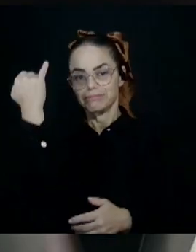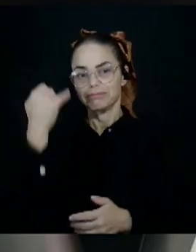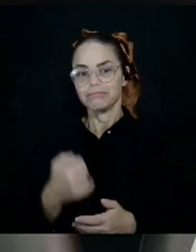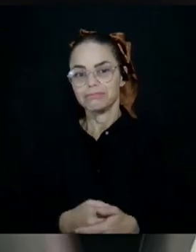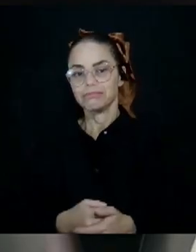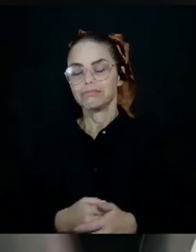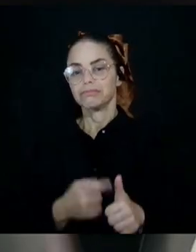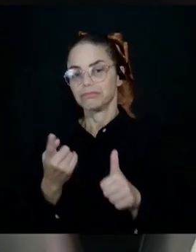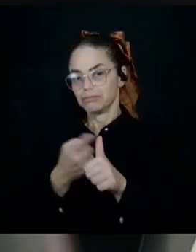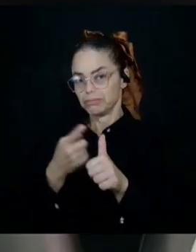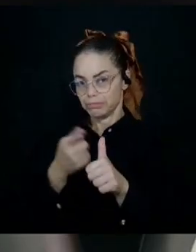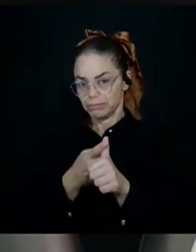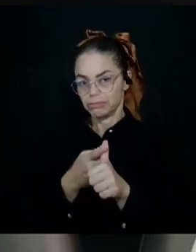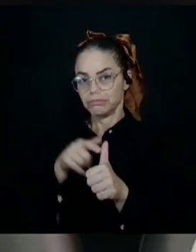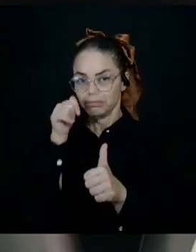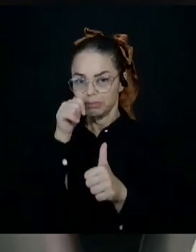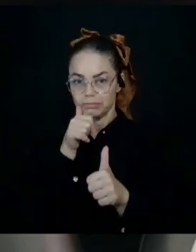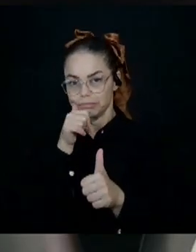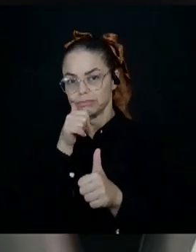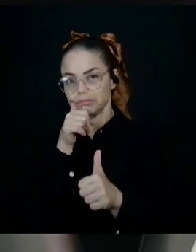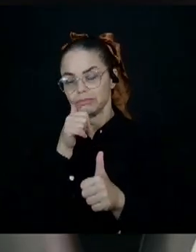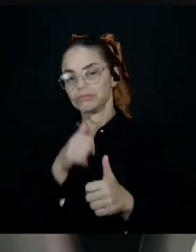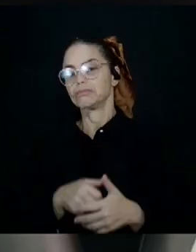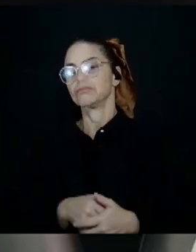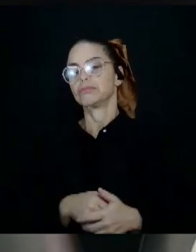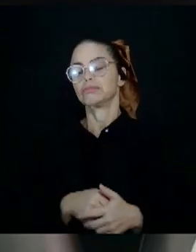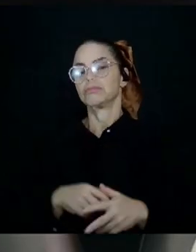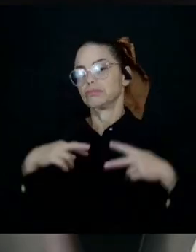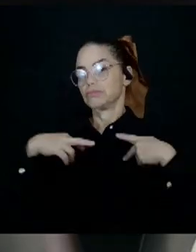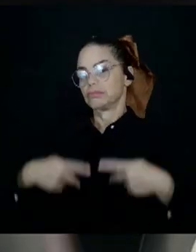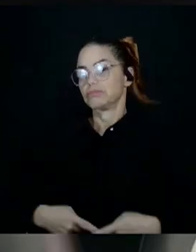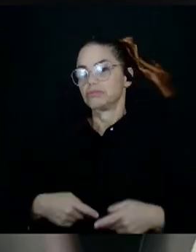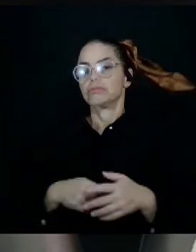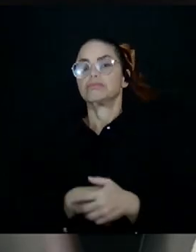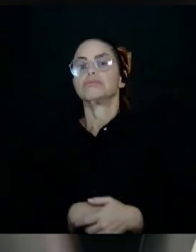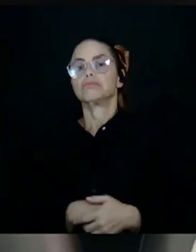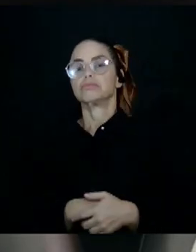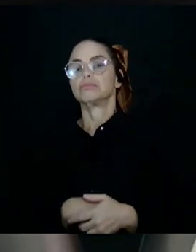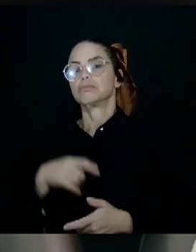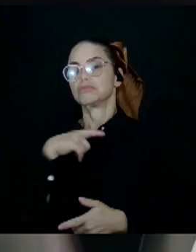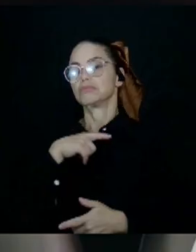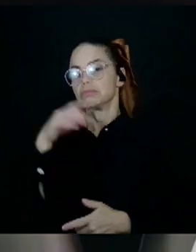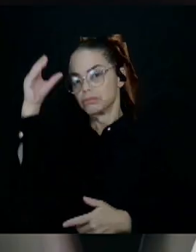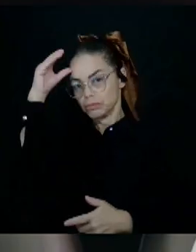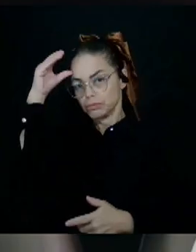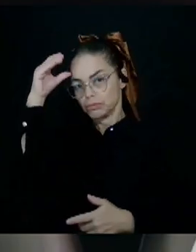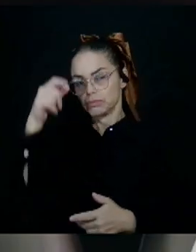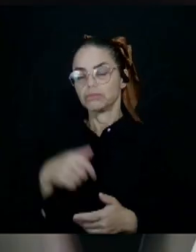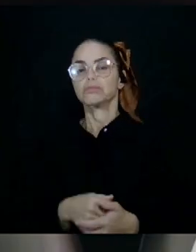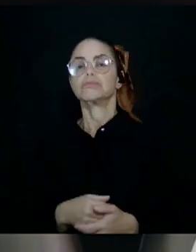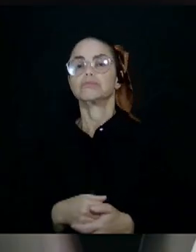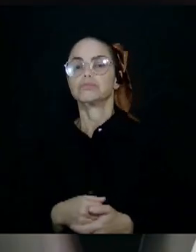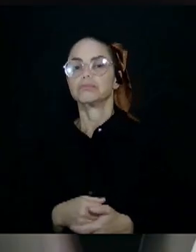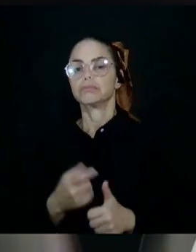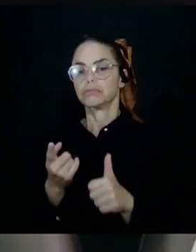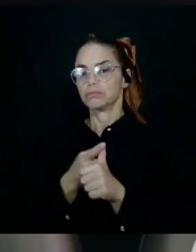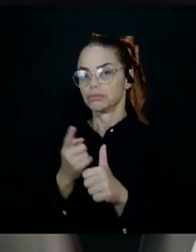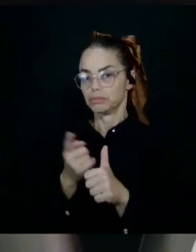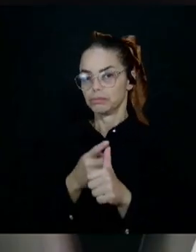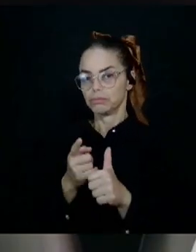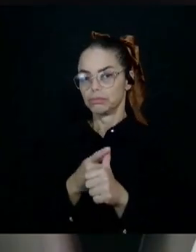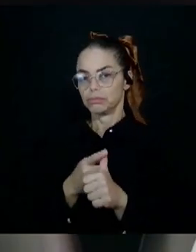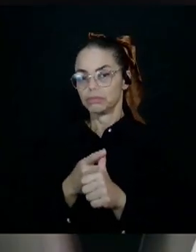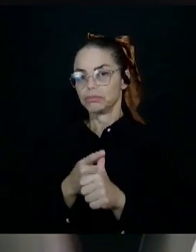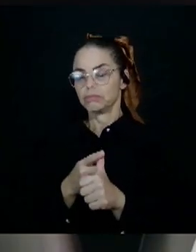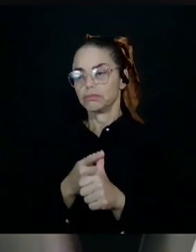a mulher, né, o ser humano, como você Uhum. disse, ter consciência disso. Primeiro, né, eu assumir